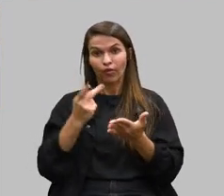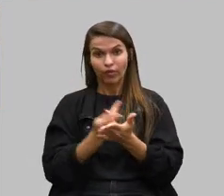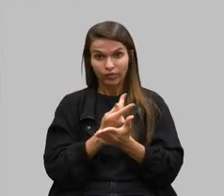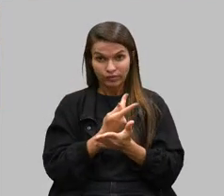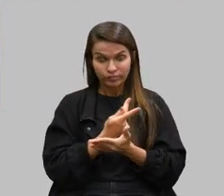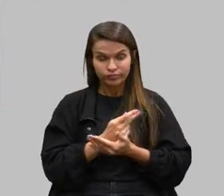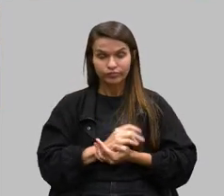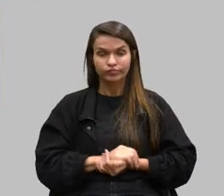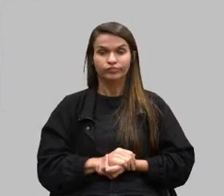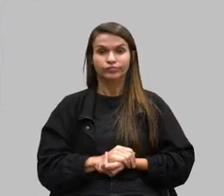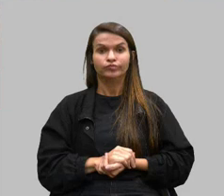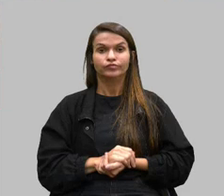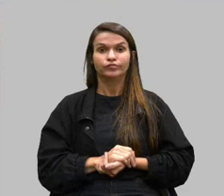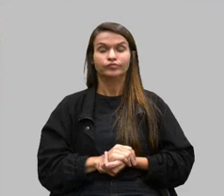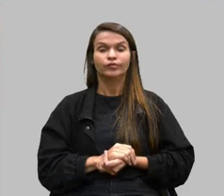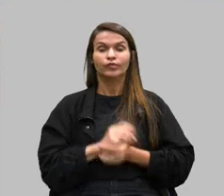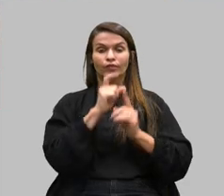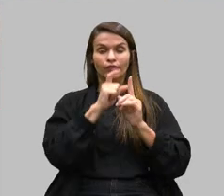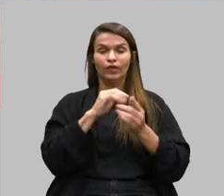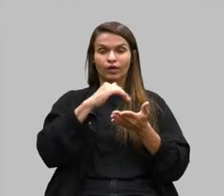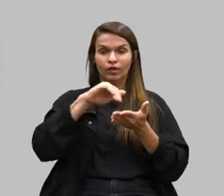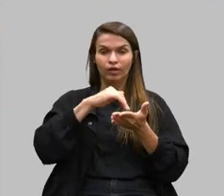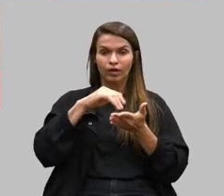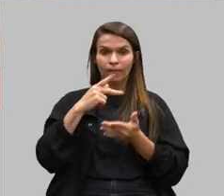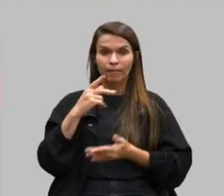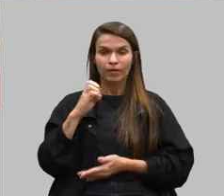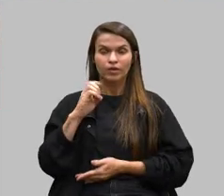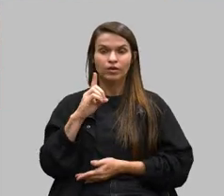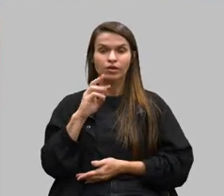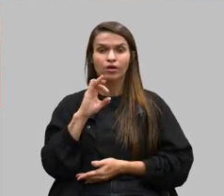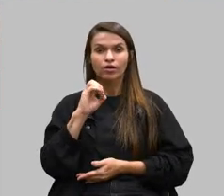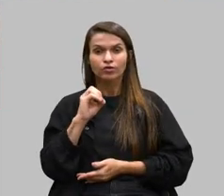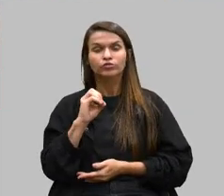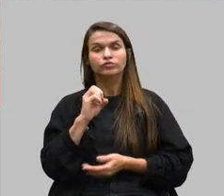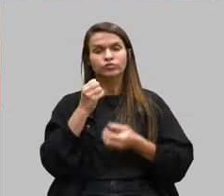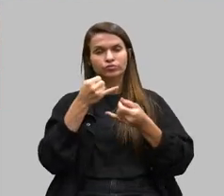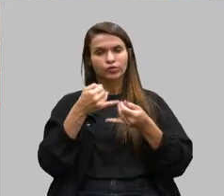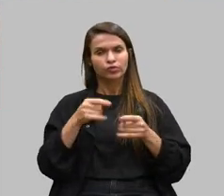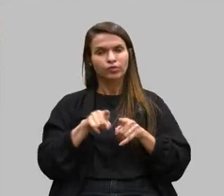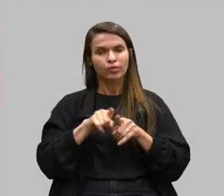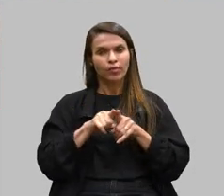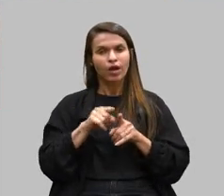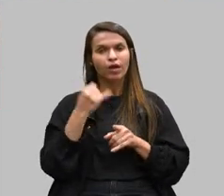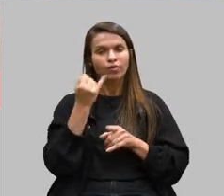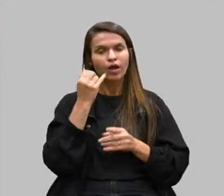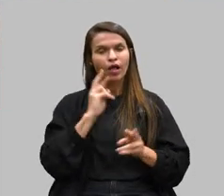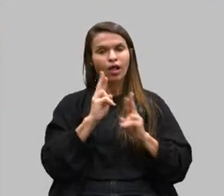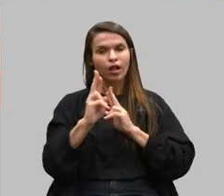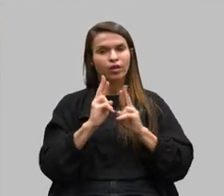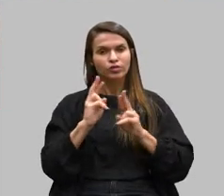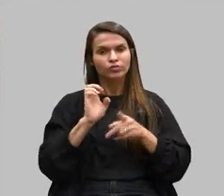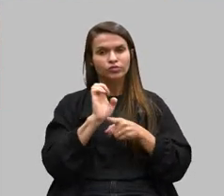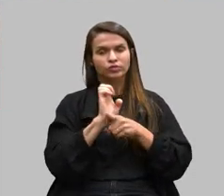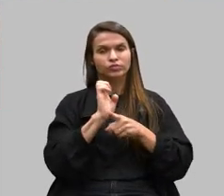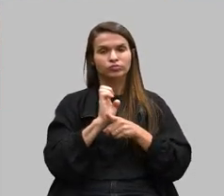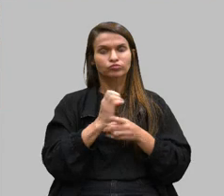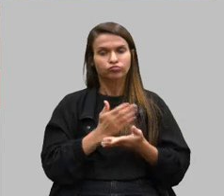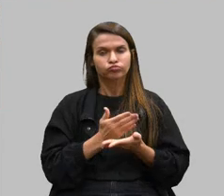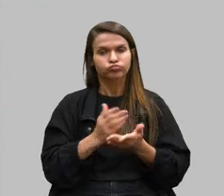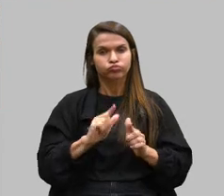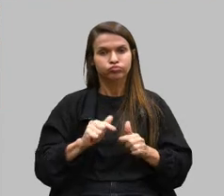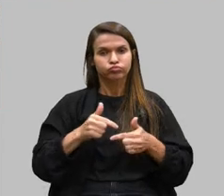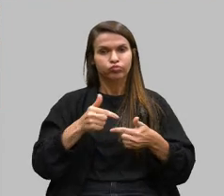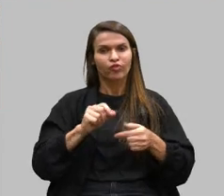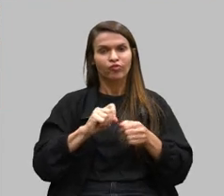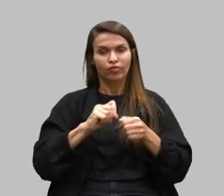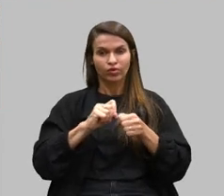Eh secretário Pedro colocou agora a pouco também a importância dessa relação com o estado e as iniciativas que estão sendo feitas e